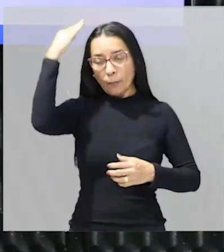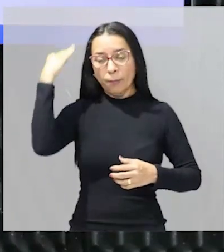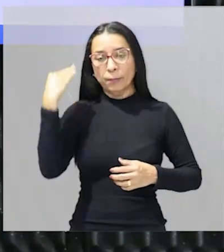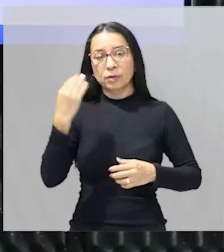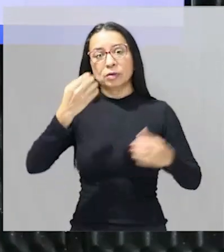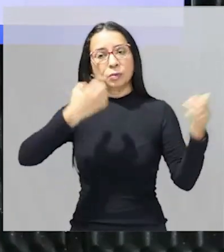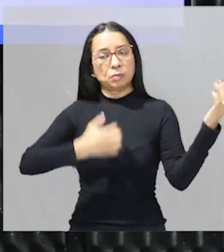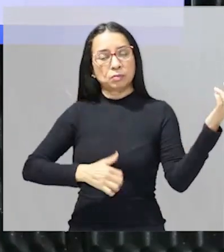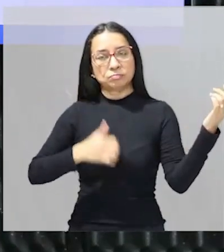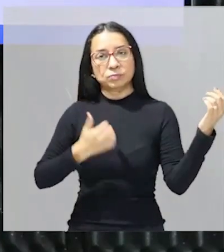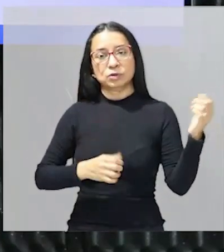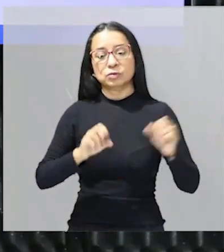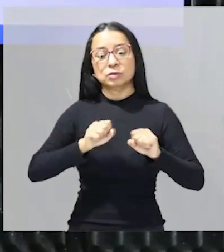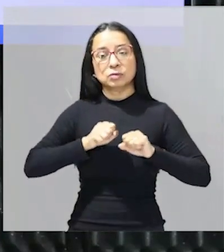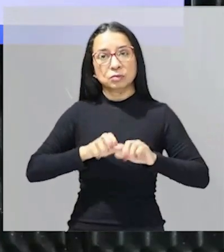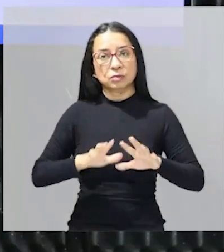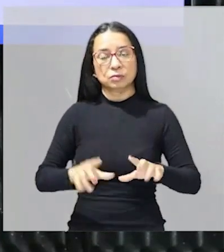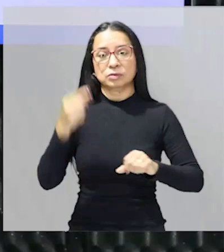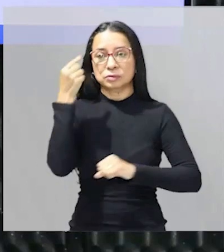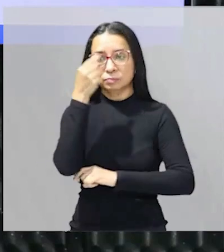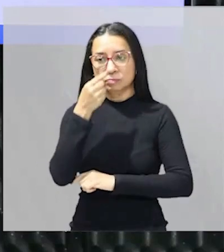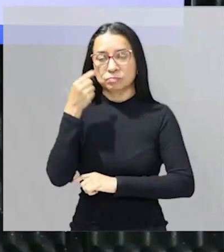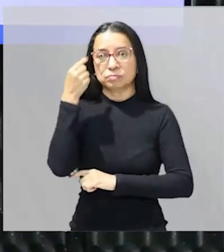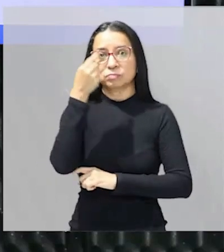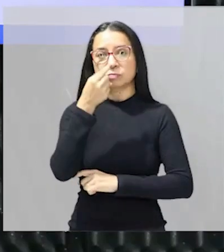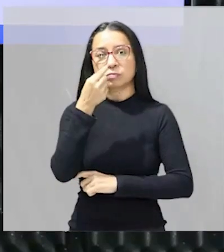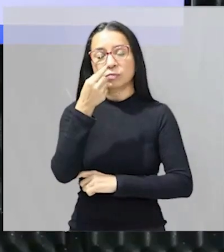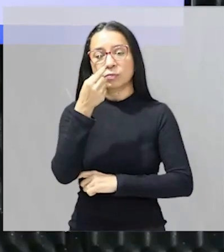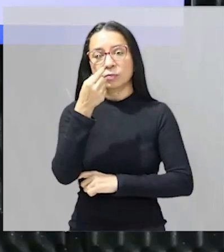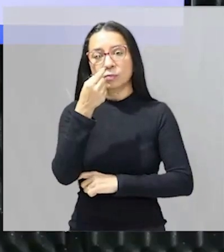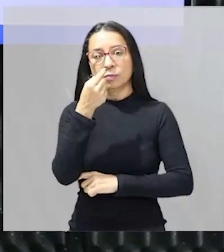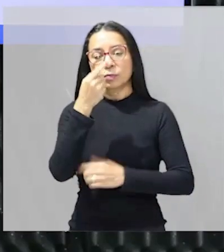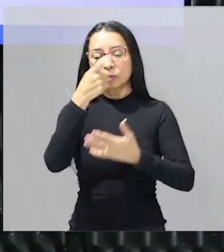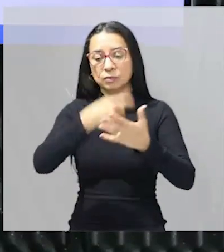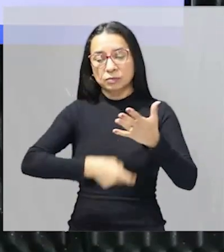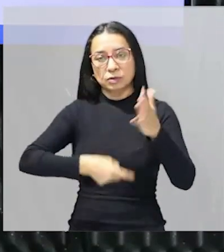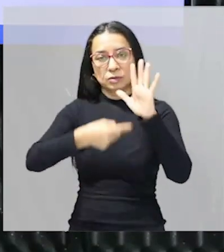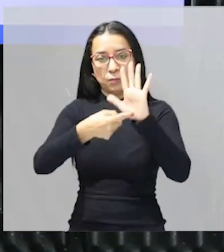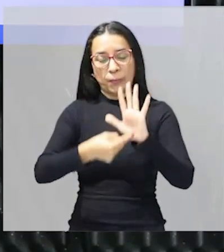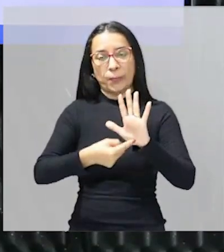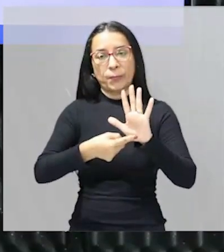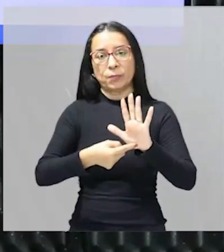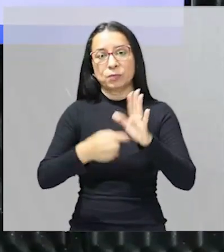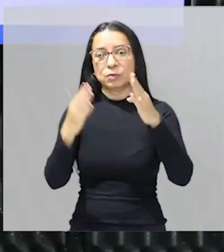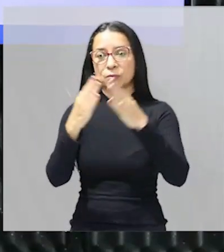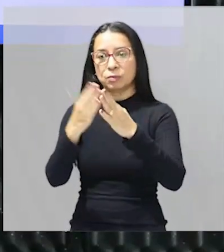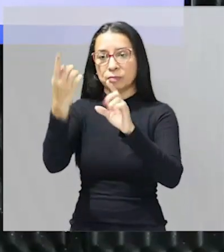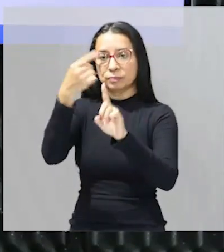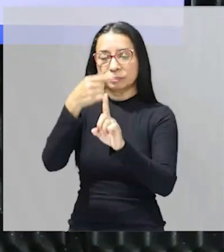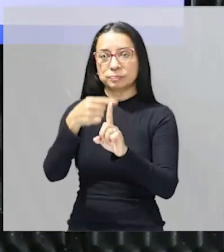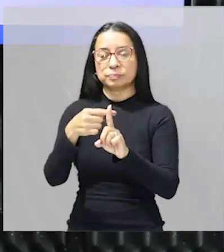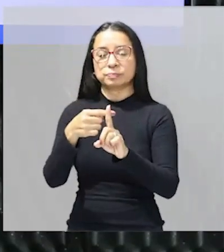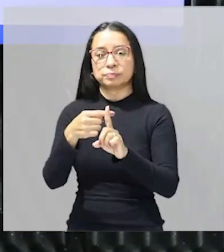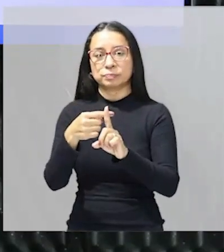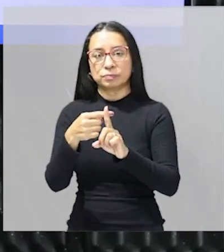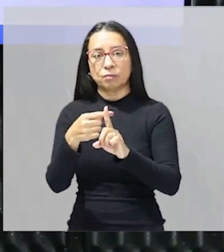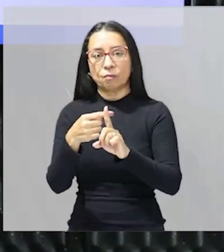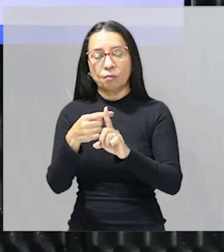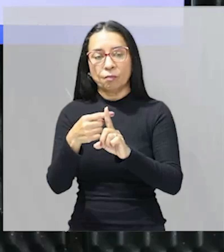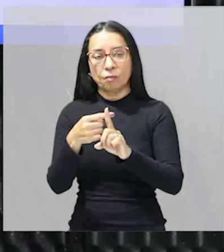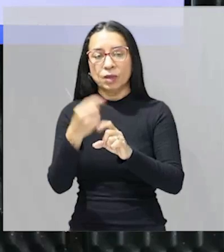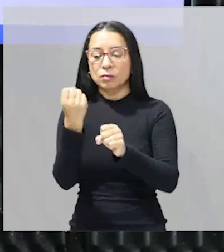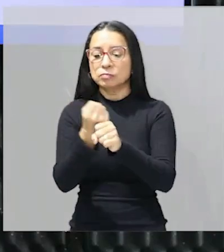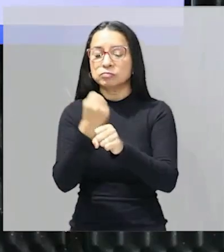espanhola. México, colonização espanhola. Então, o texto nos fala de uma catedral, né,